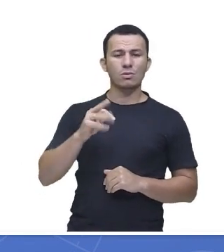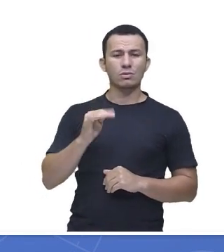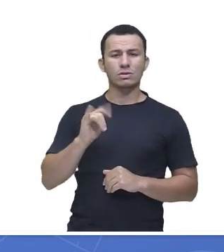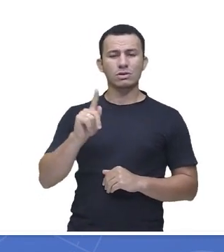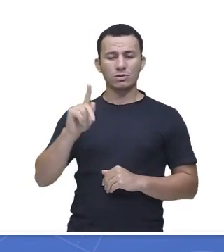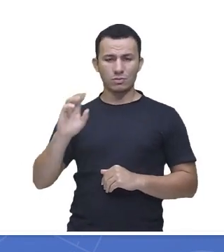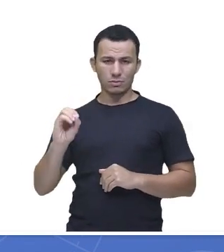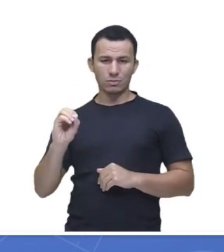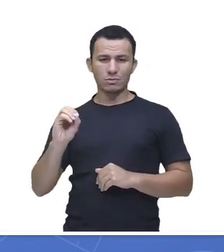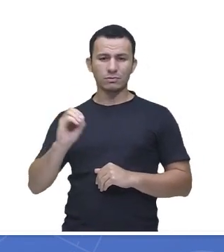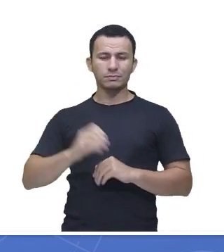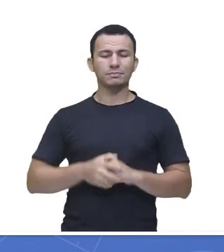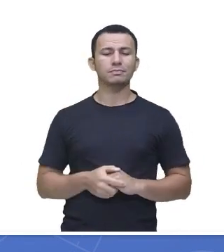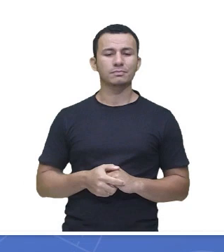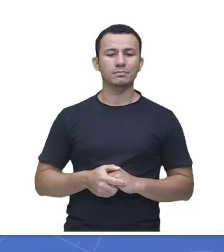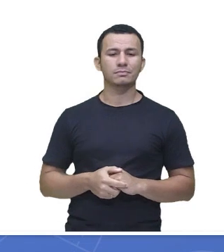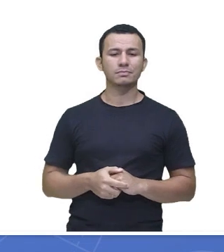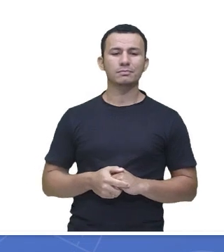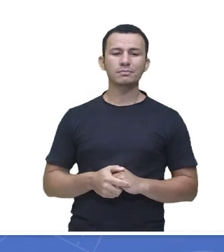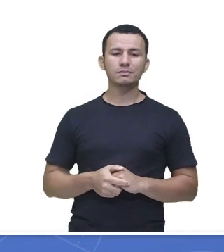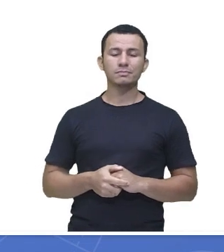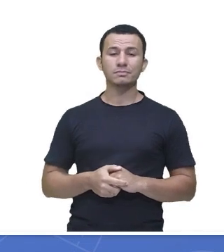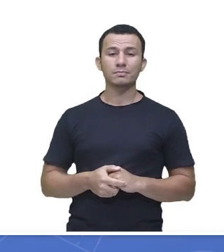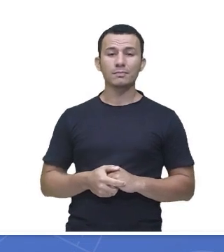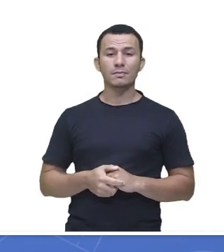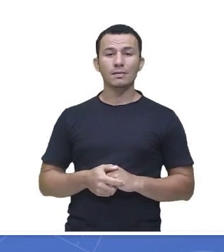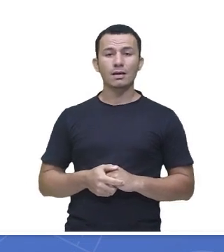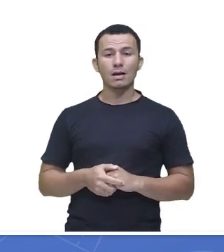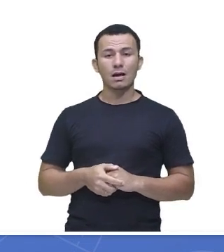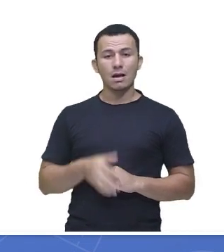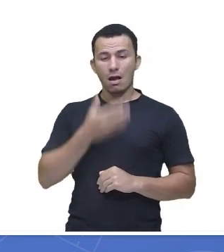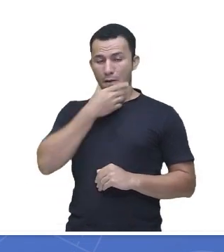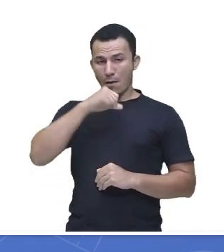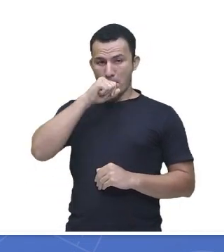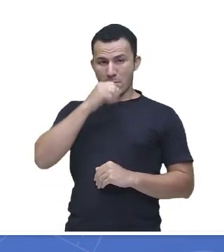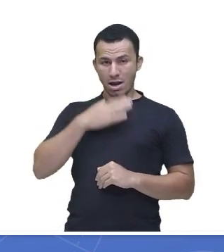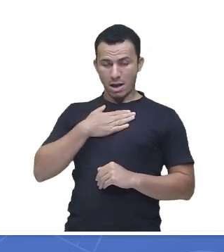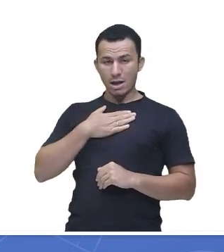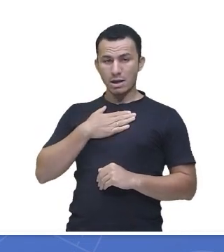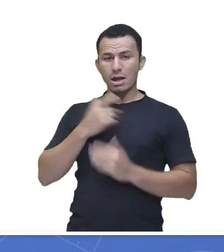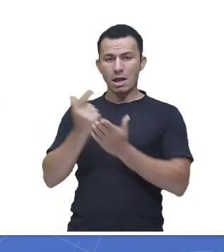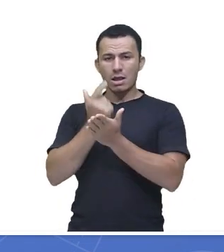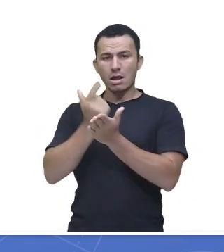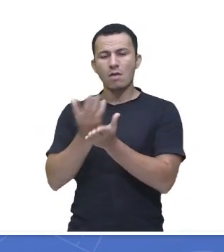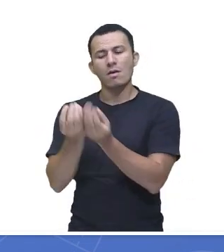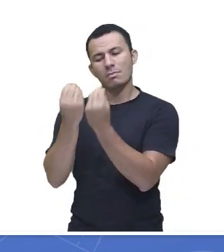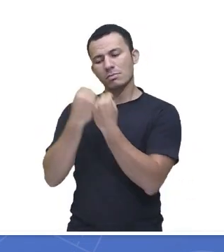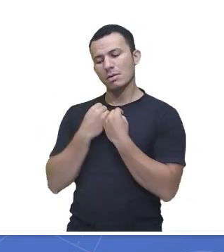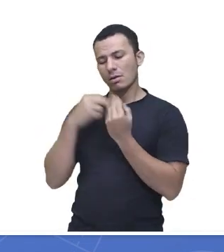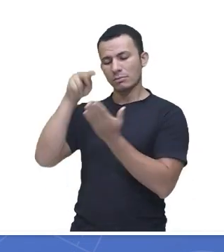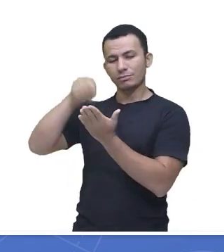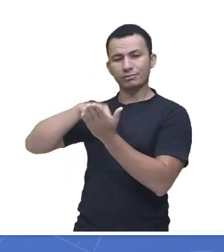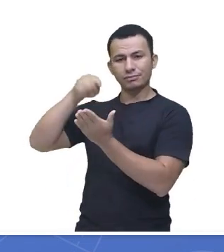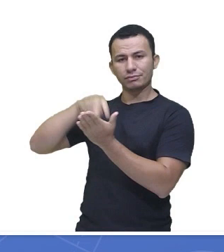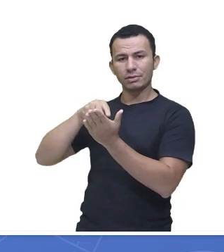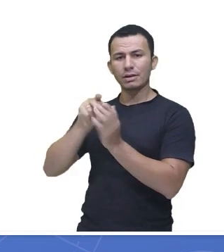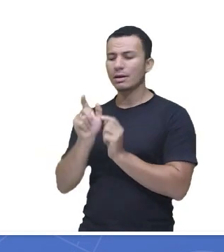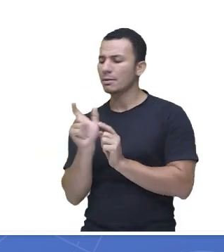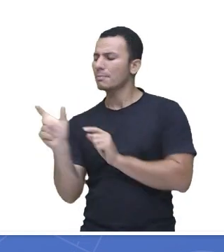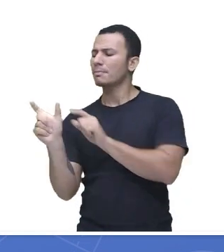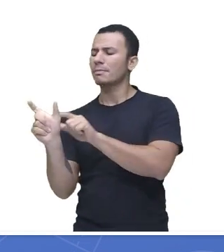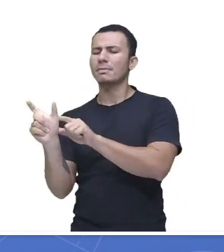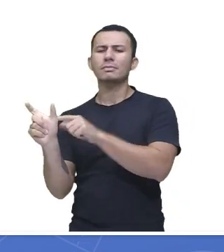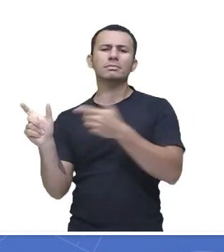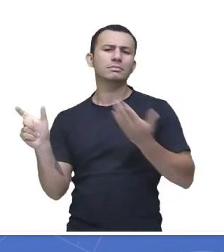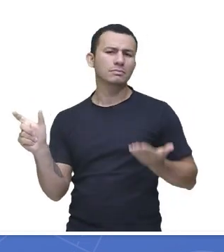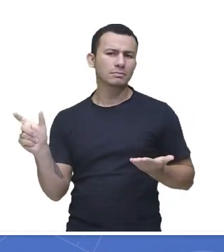Seguindo com a questão, meu pai deu um livro para ler, né? E aí a gente tem o espaço em branco. Aqui,